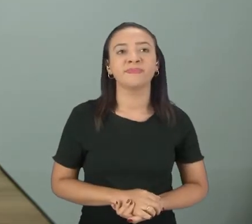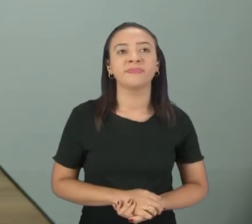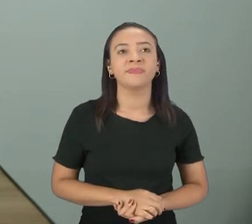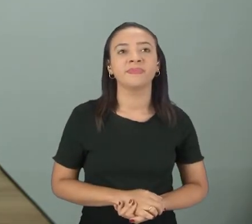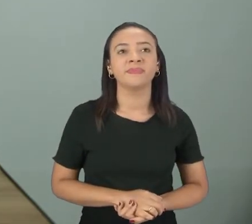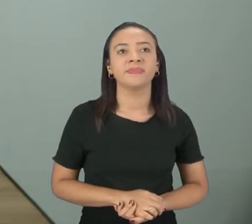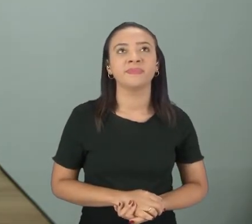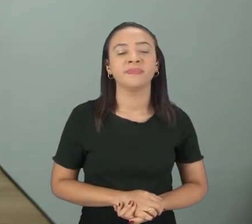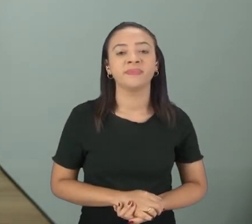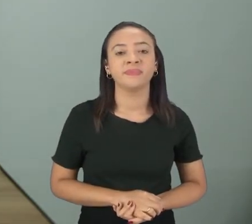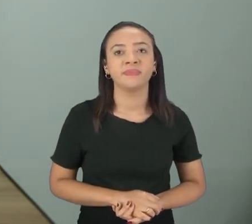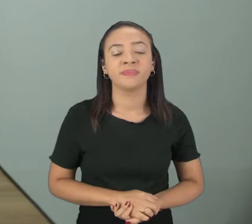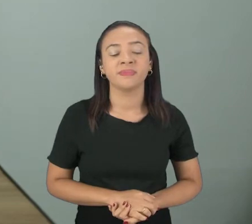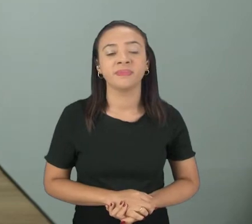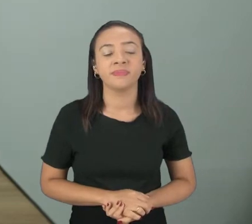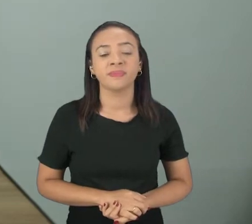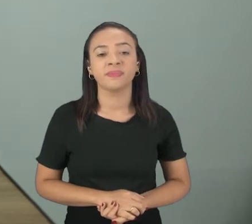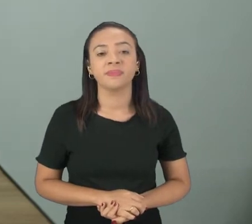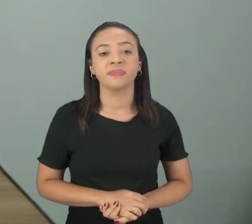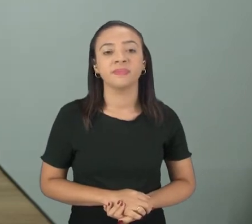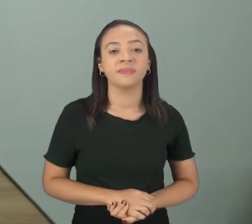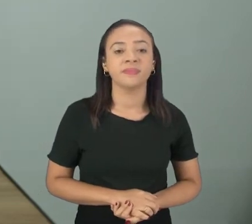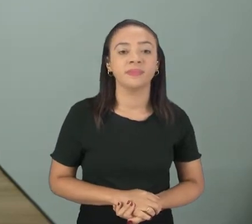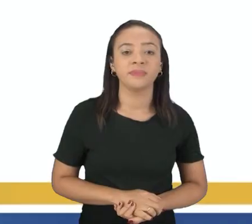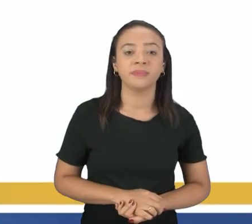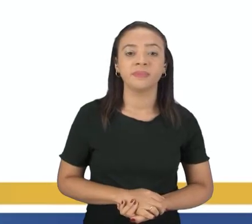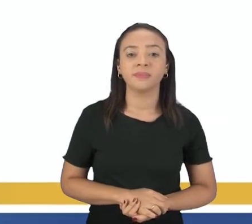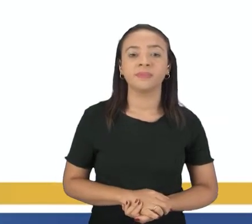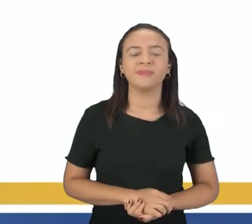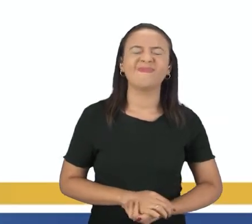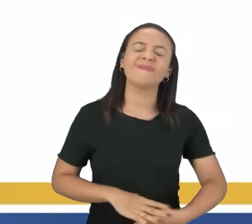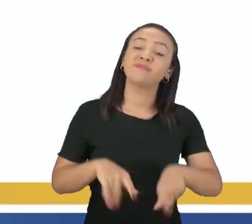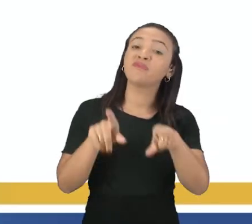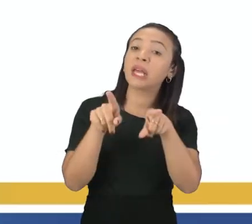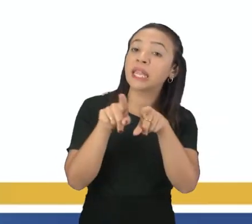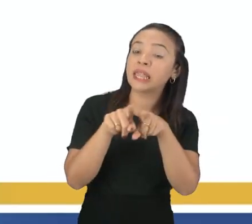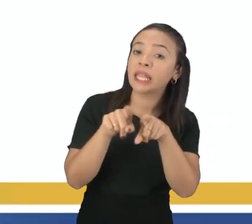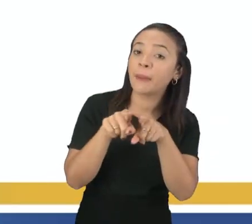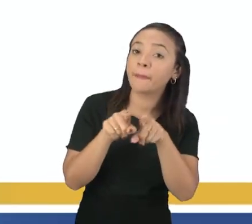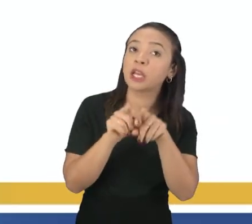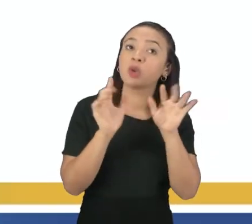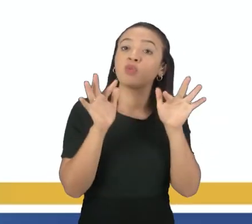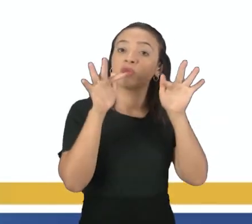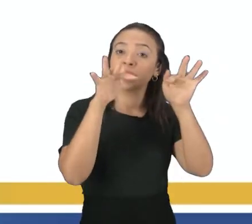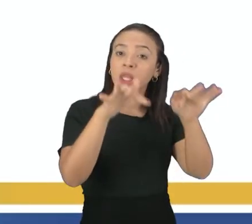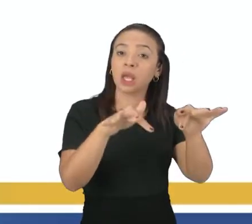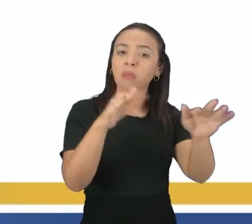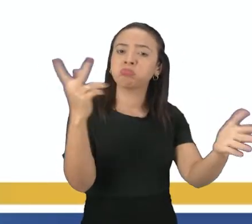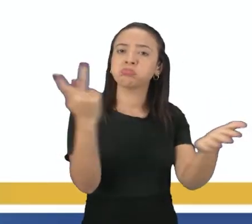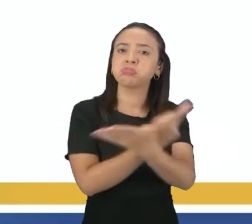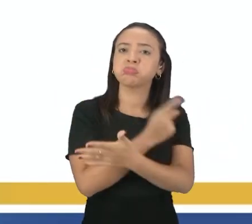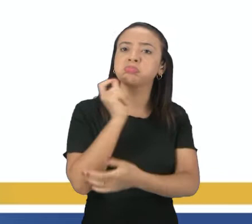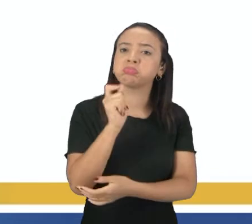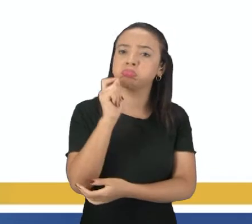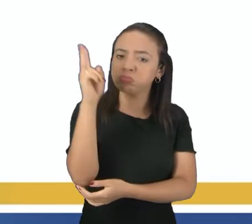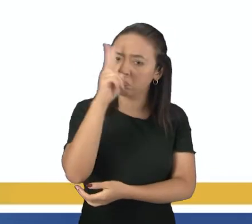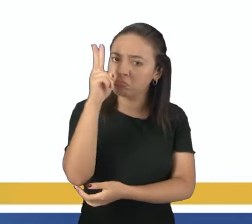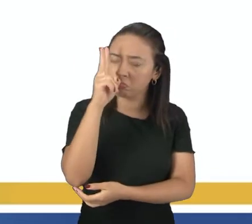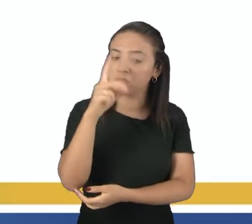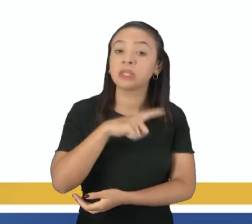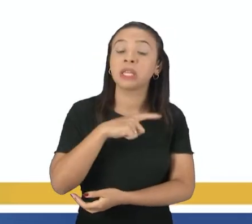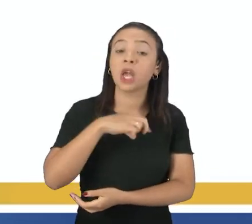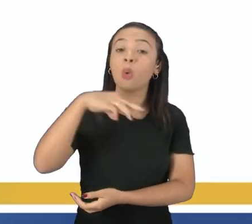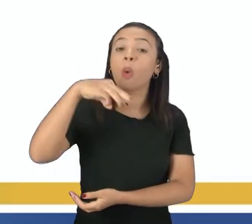tem os nomes são mais relacionados aos animais. No final, o que acontece no final? Tem